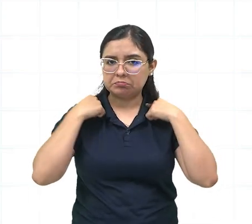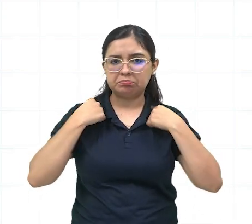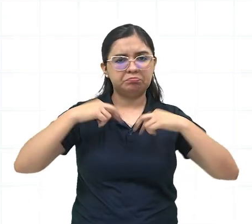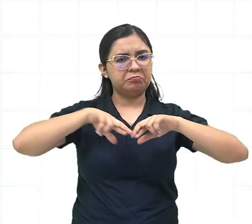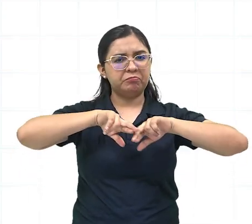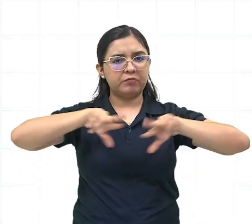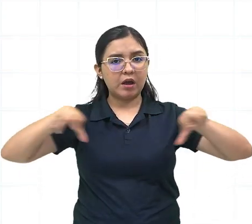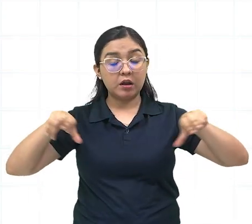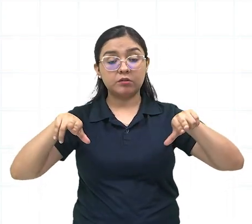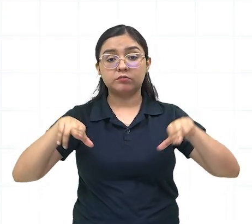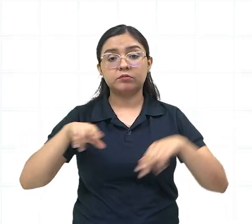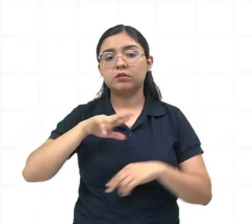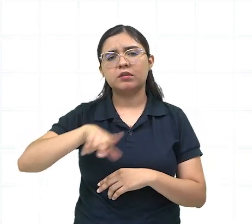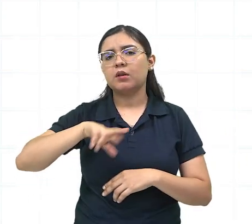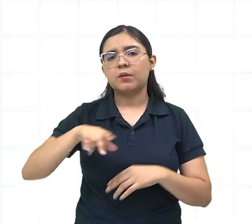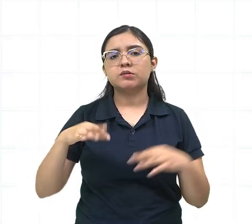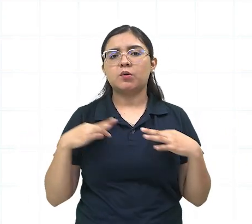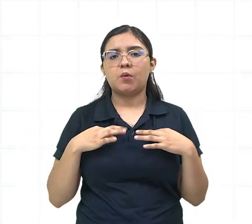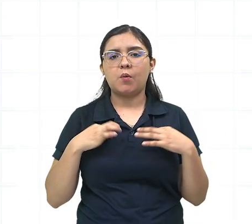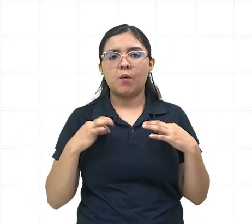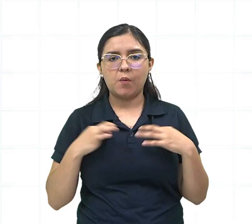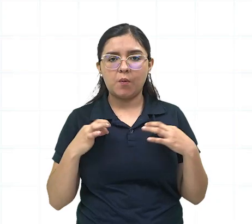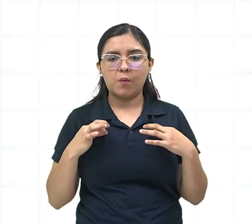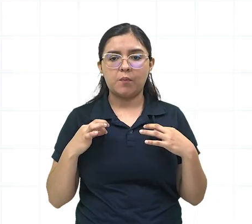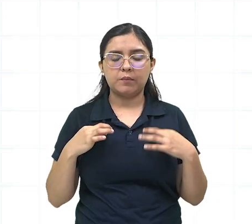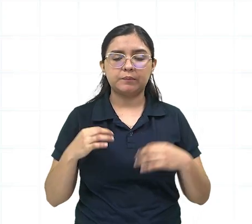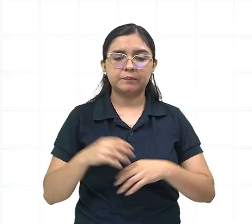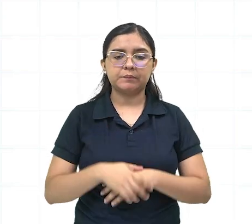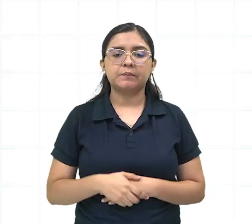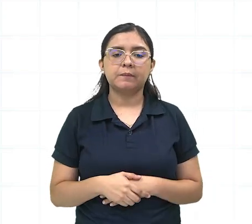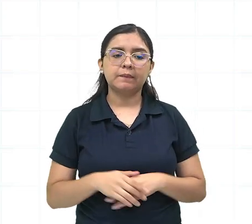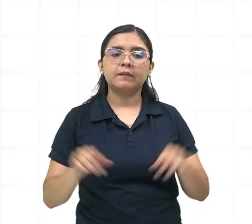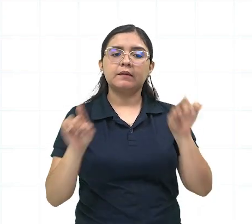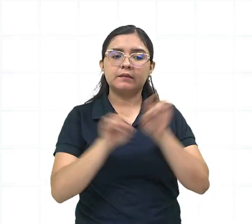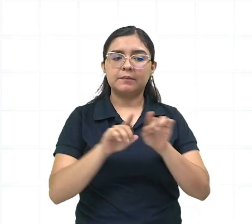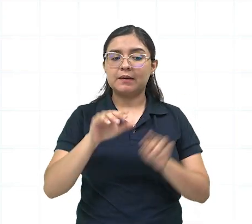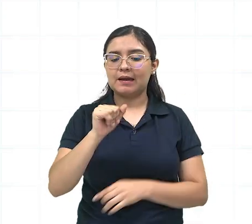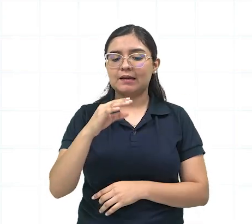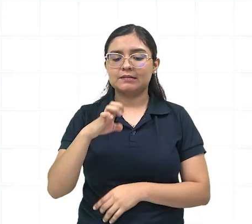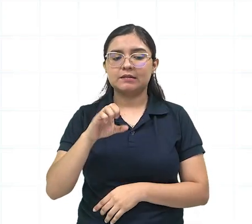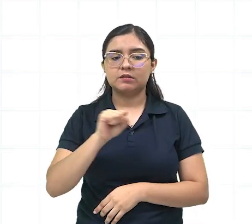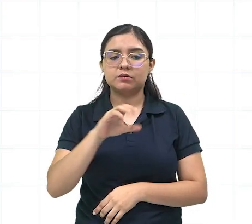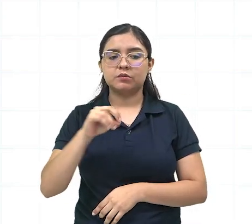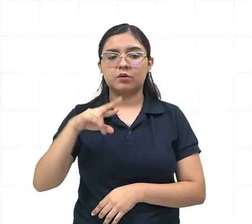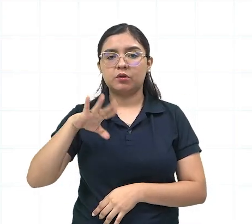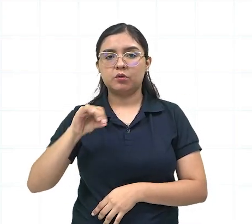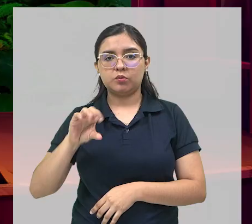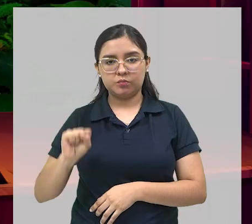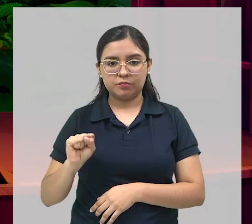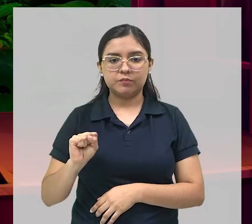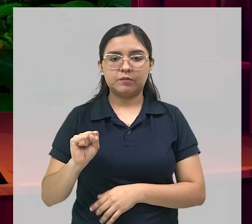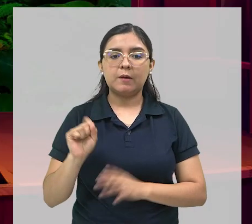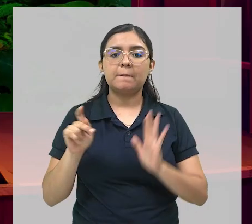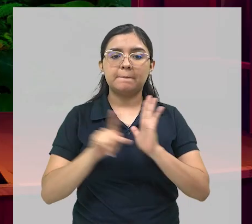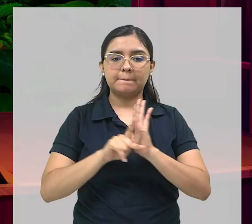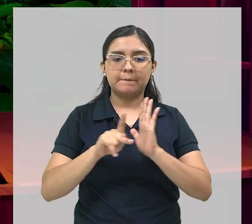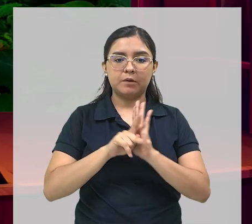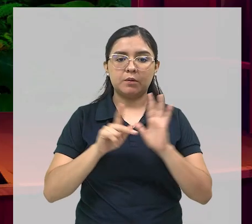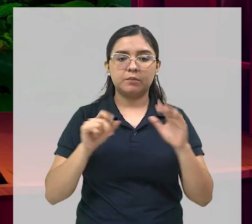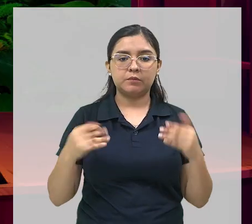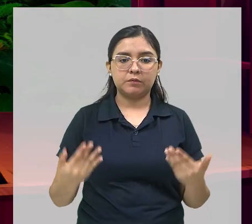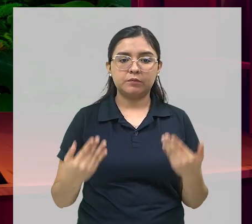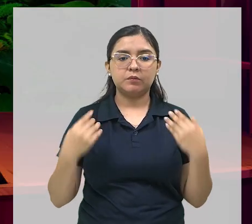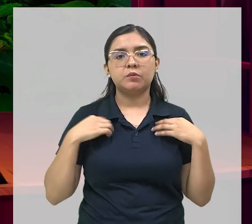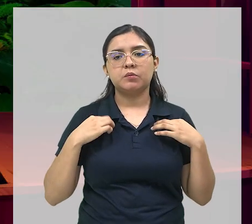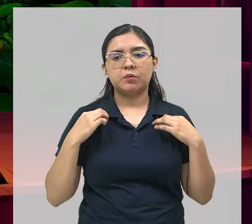o figurino ele não é só vestimenta, são os acessórios também, que fazem parte do figurino.